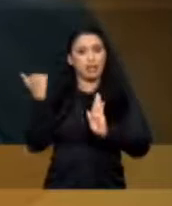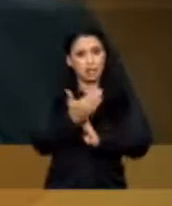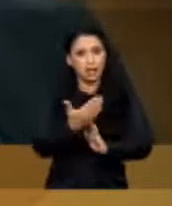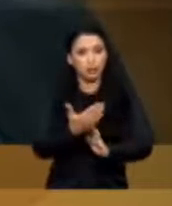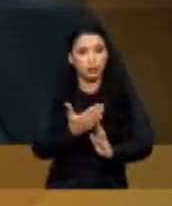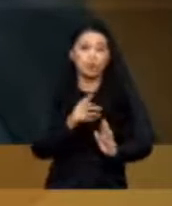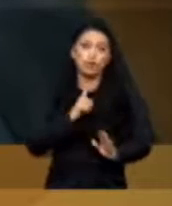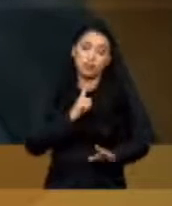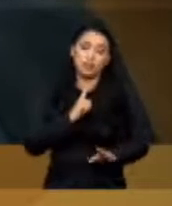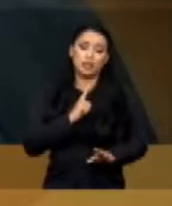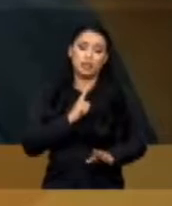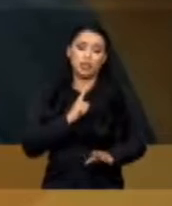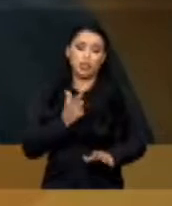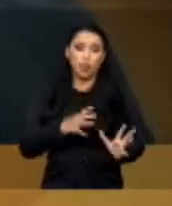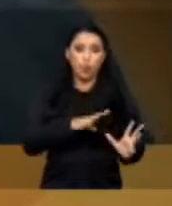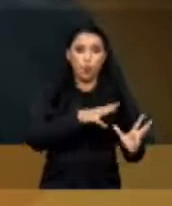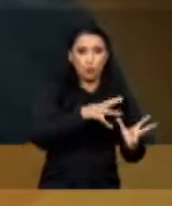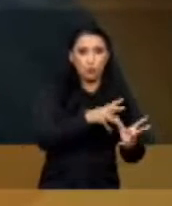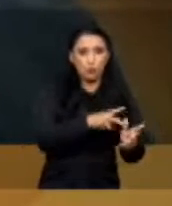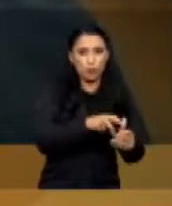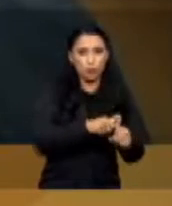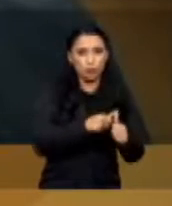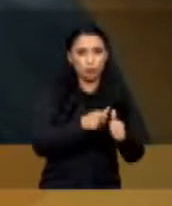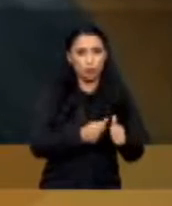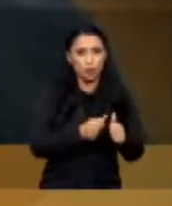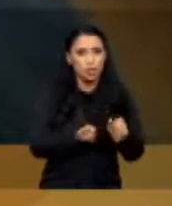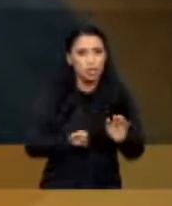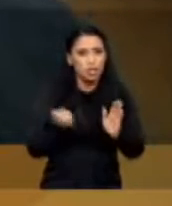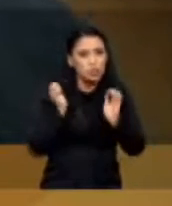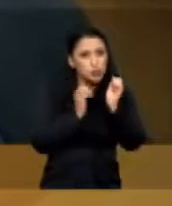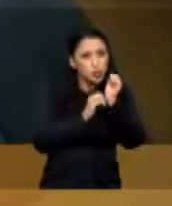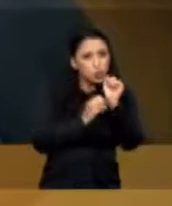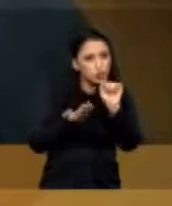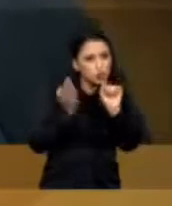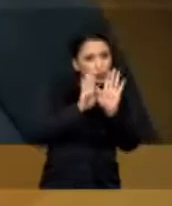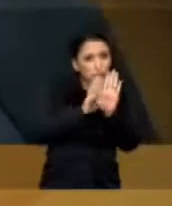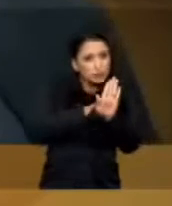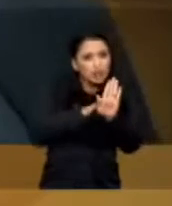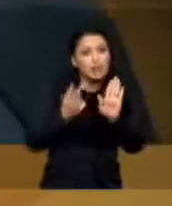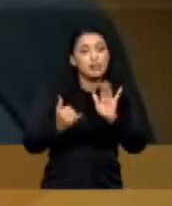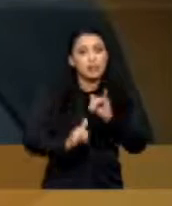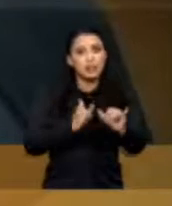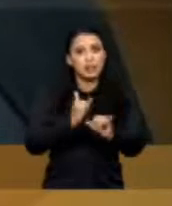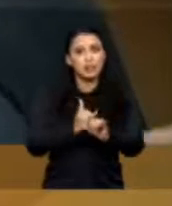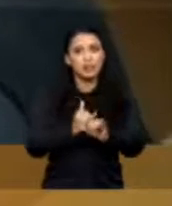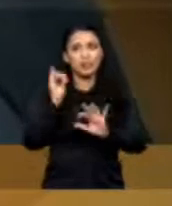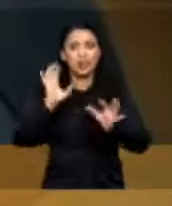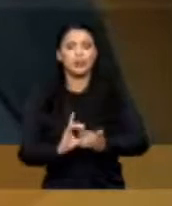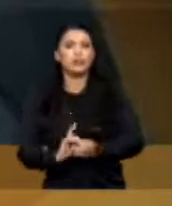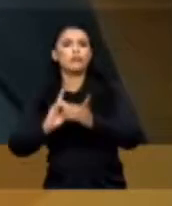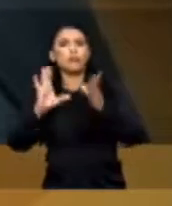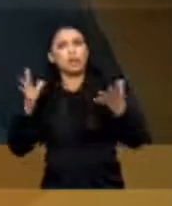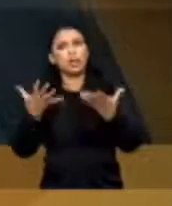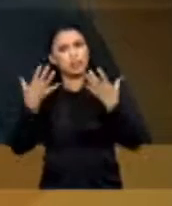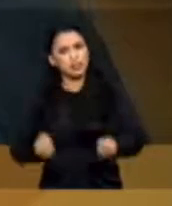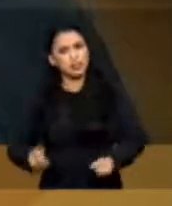convivência infeliz entre o mundo anômico da caverna da internet com o mundo democrático,